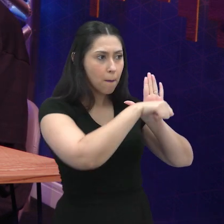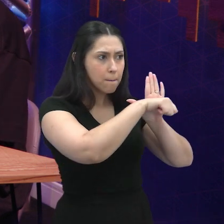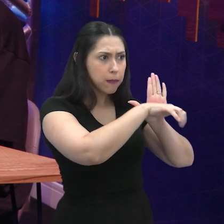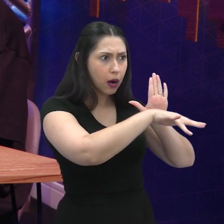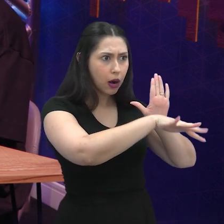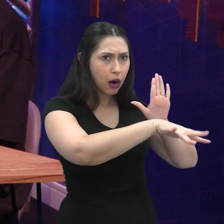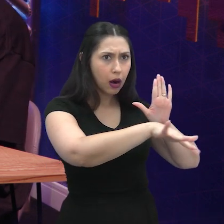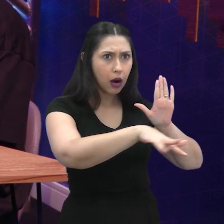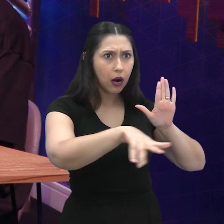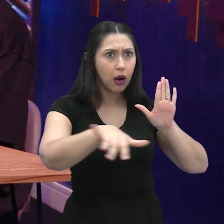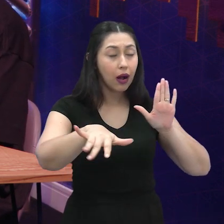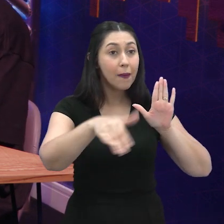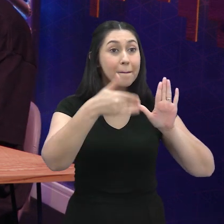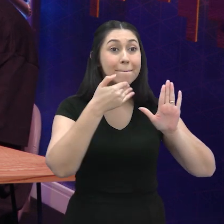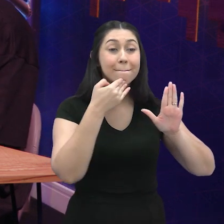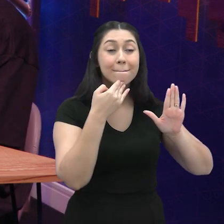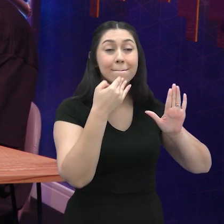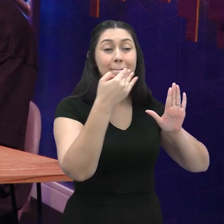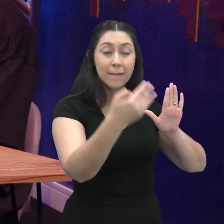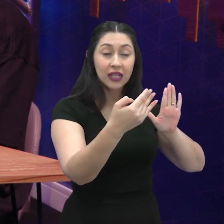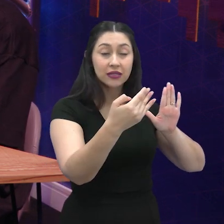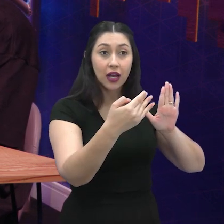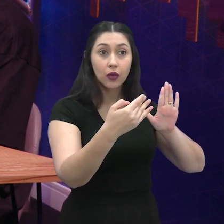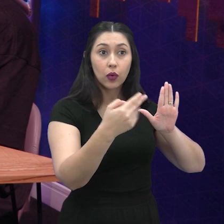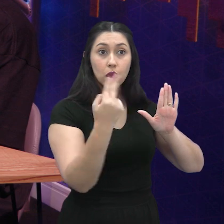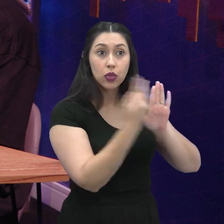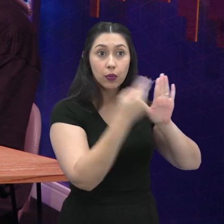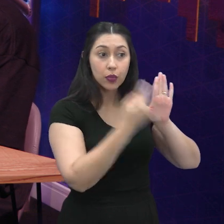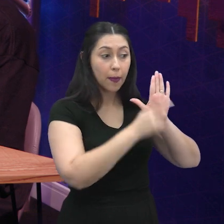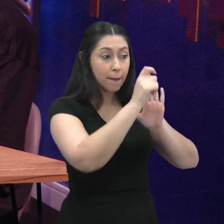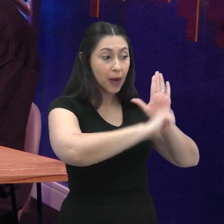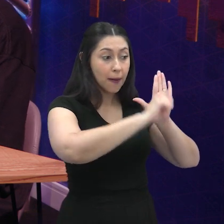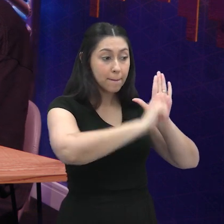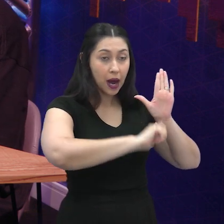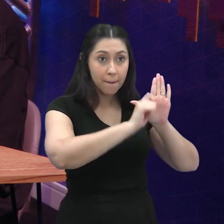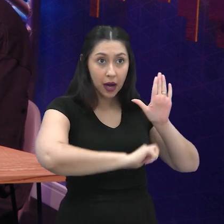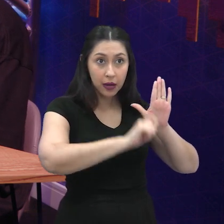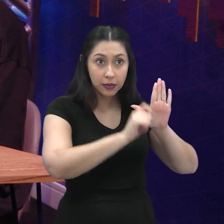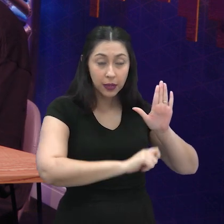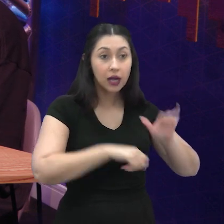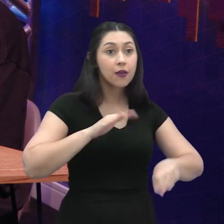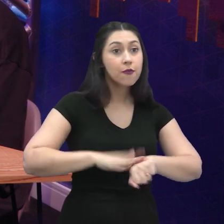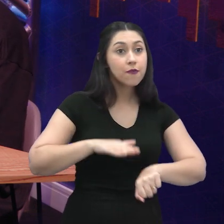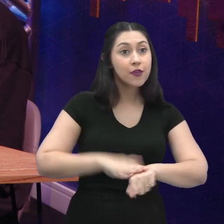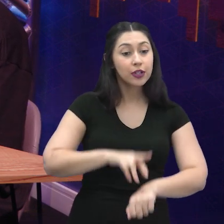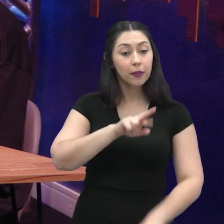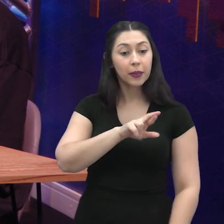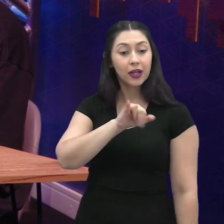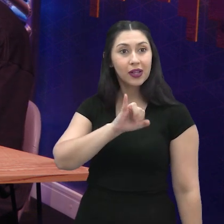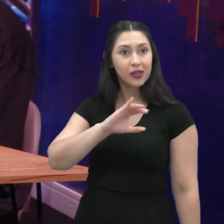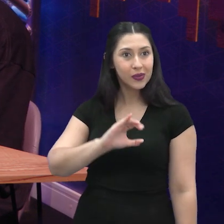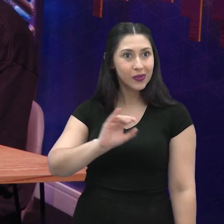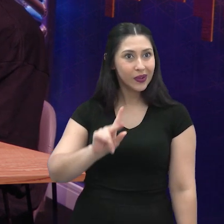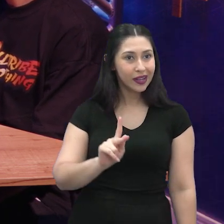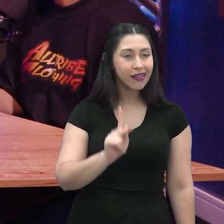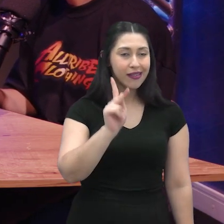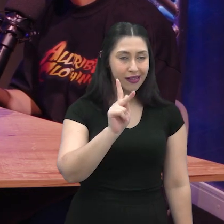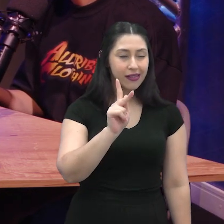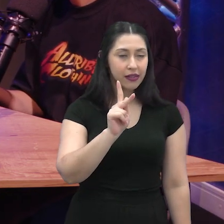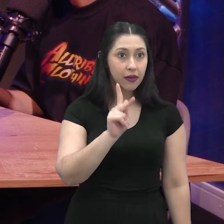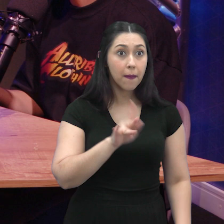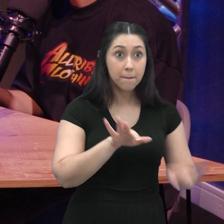que se espalhou, uma petição, na verdade, né? Um abaixo-assinado, que foi feito então pelo Rick Azevedo,